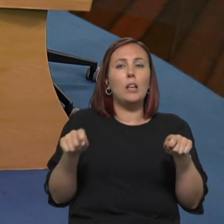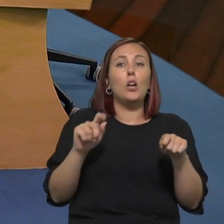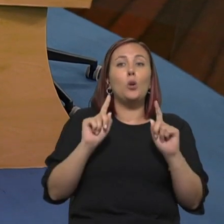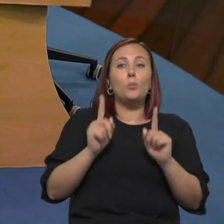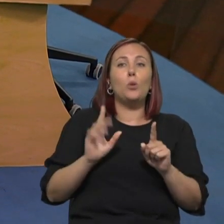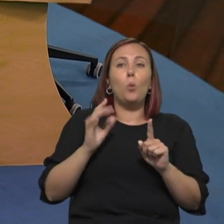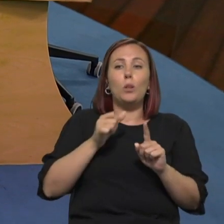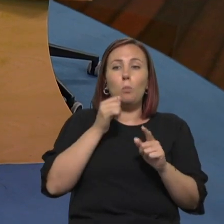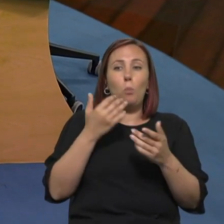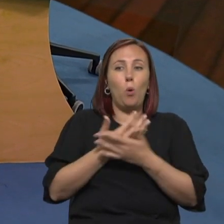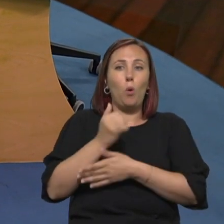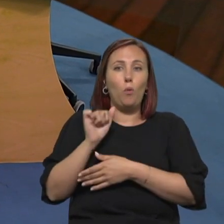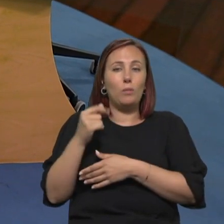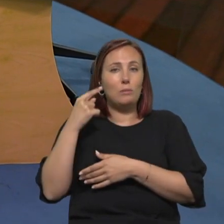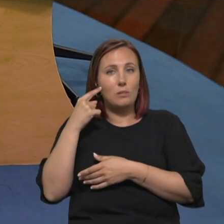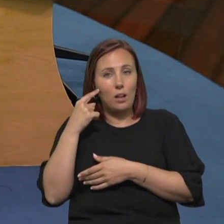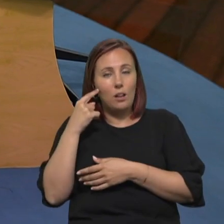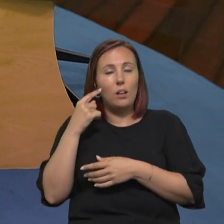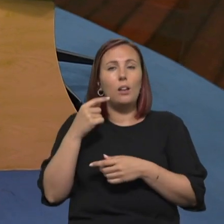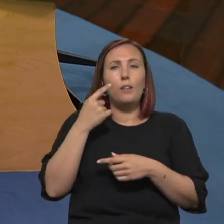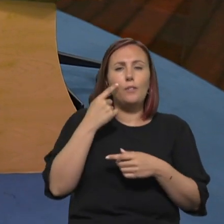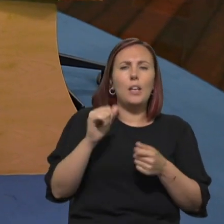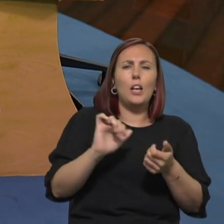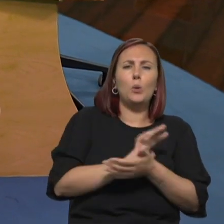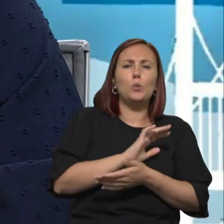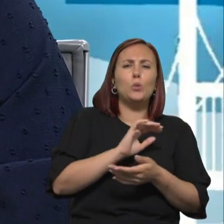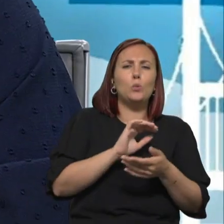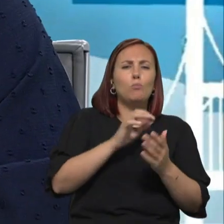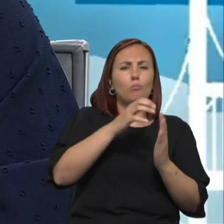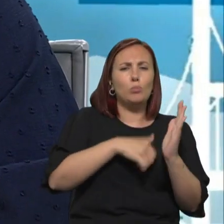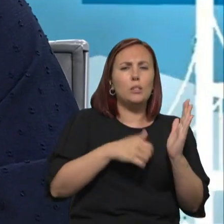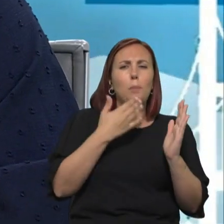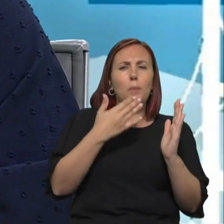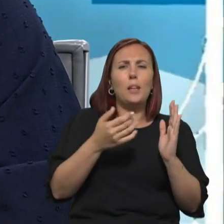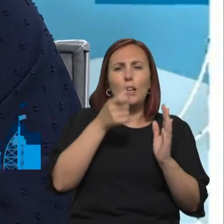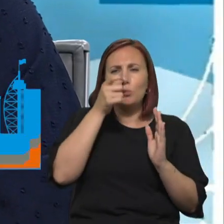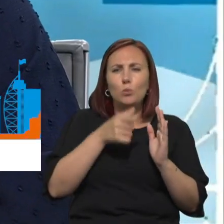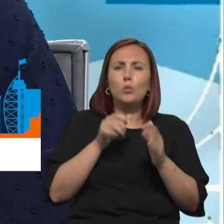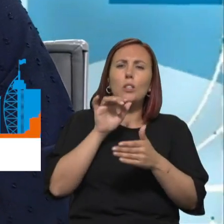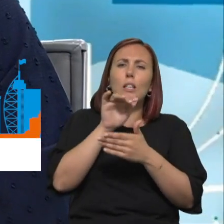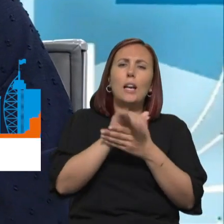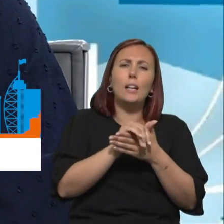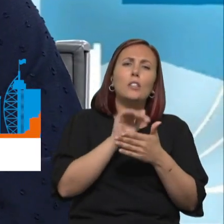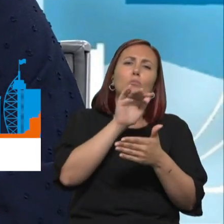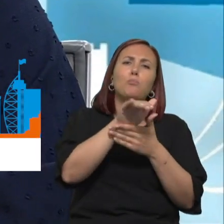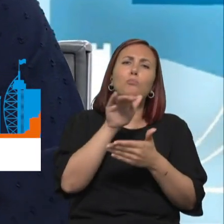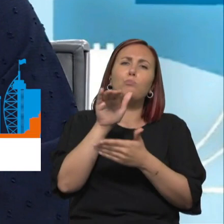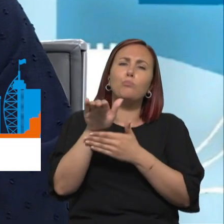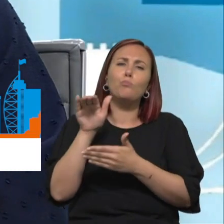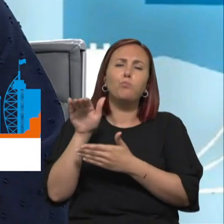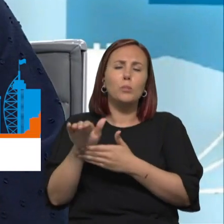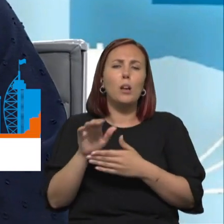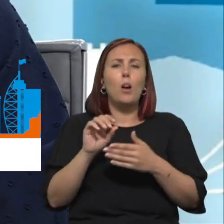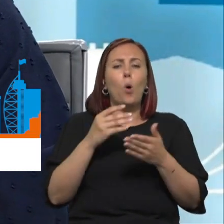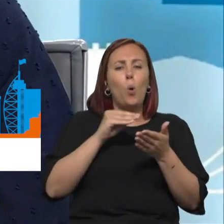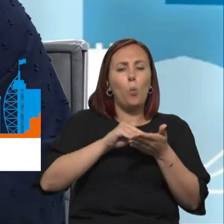Nós encontramos anúncios de jornal em que era pedido às pessoas que enviassem as cartas ou enviassem bilhetes